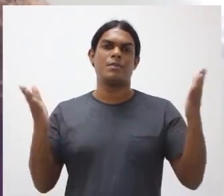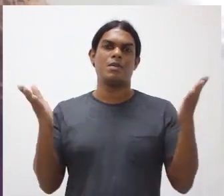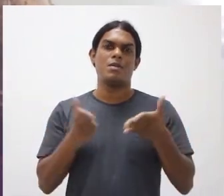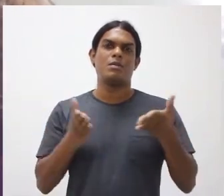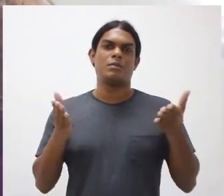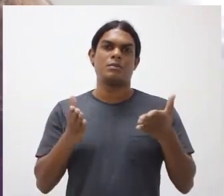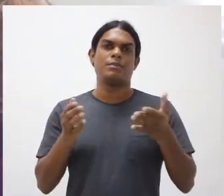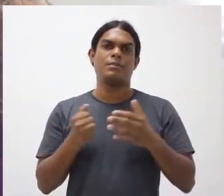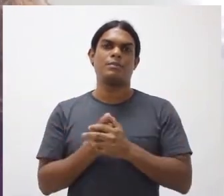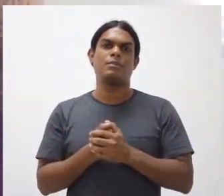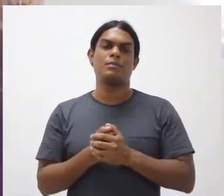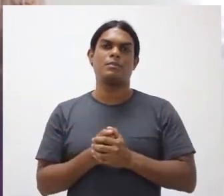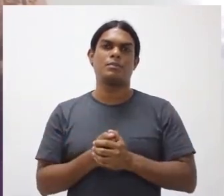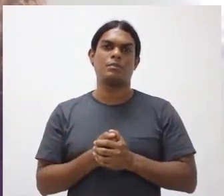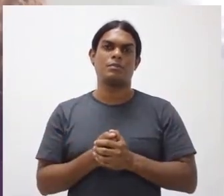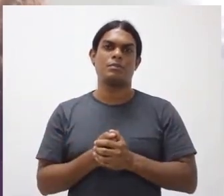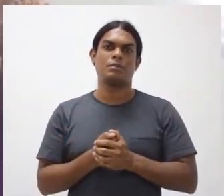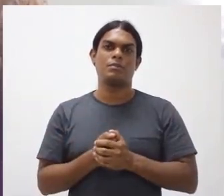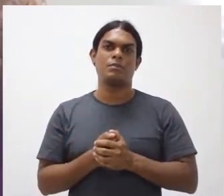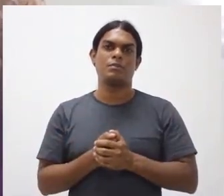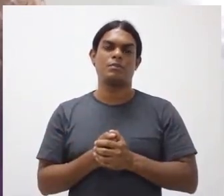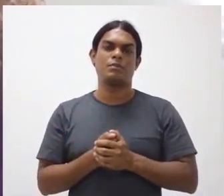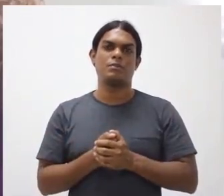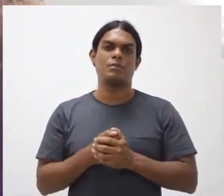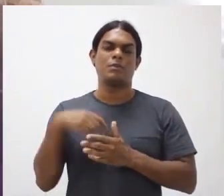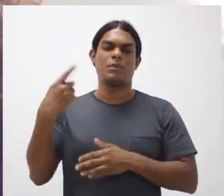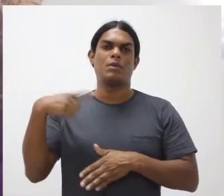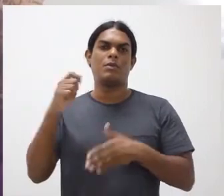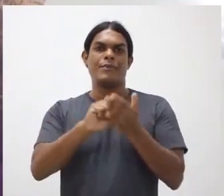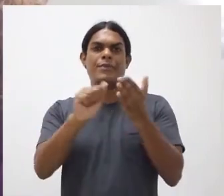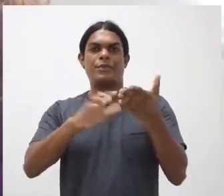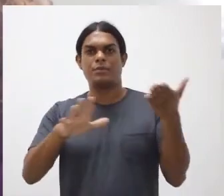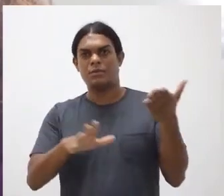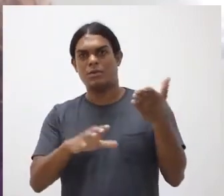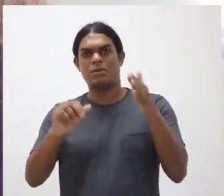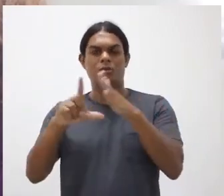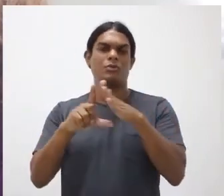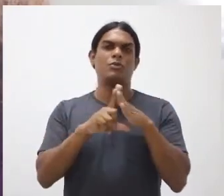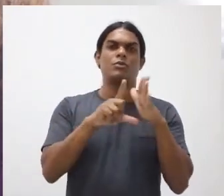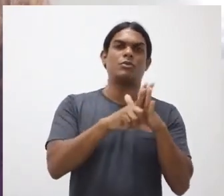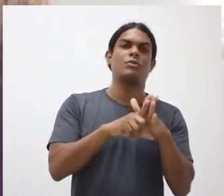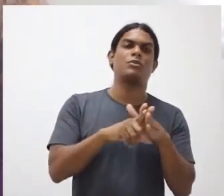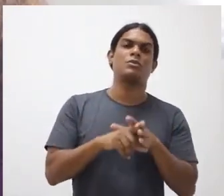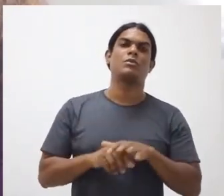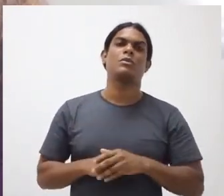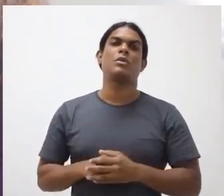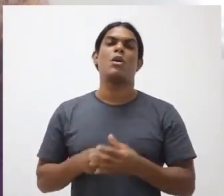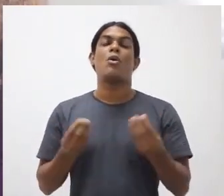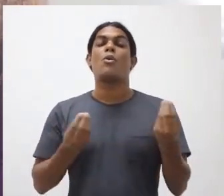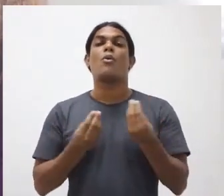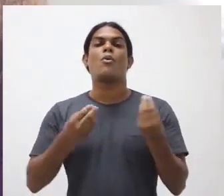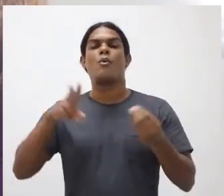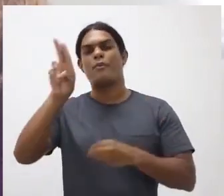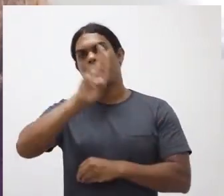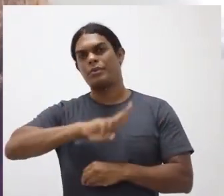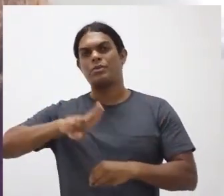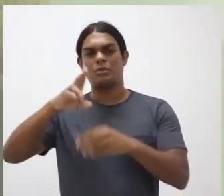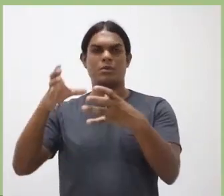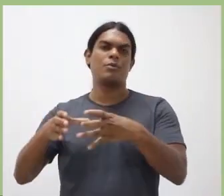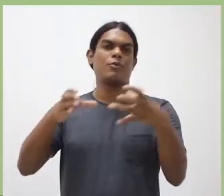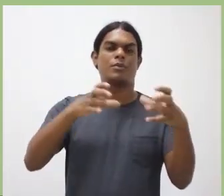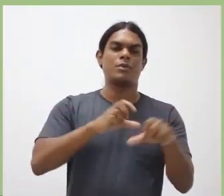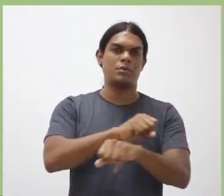Vamos agora ver um pouco mais das outras atividades logísticas e onde se encaixa a atividade de movimentação